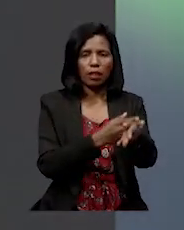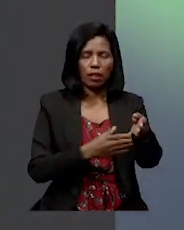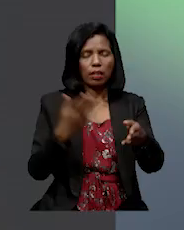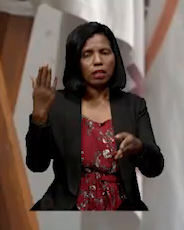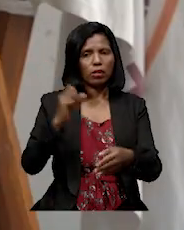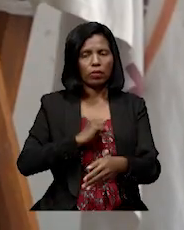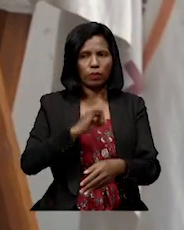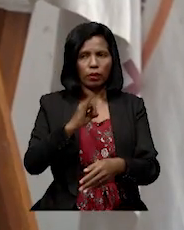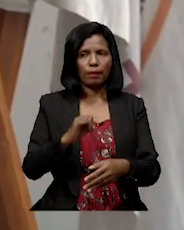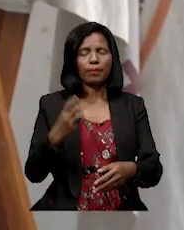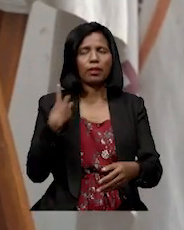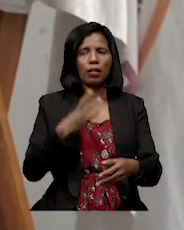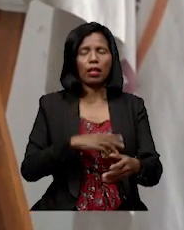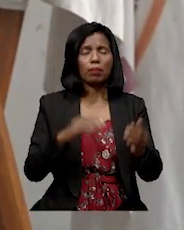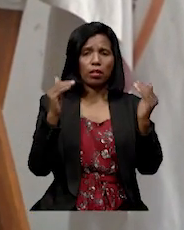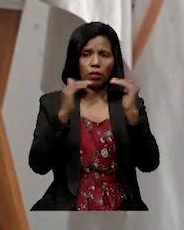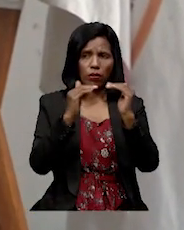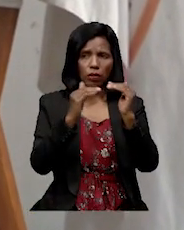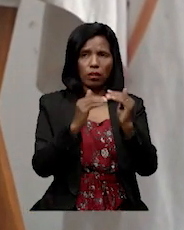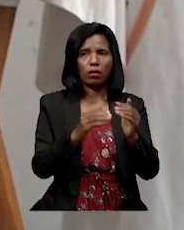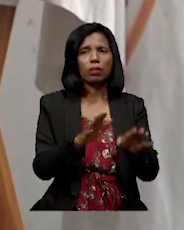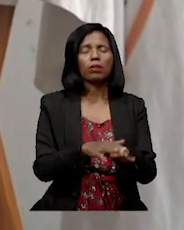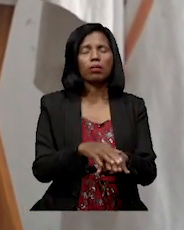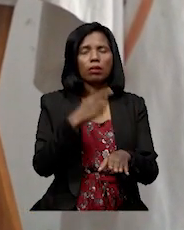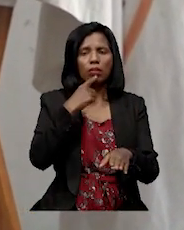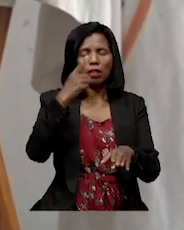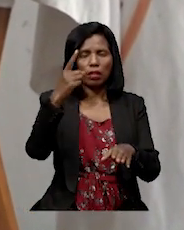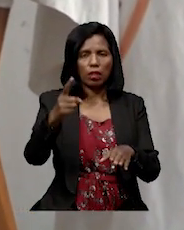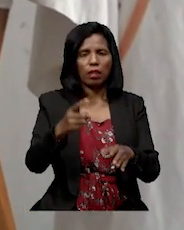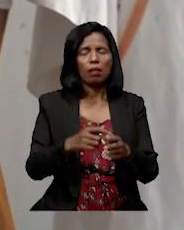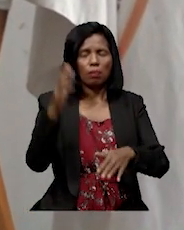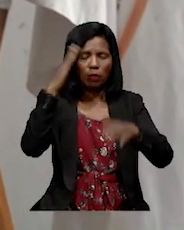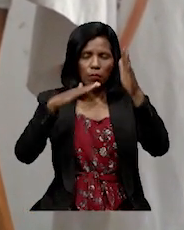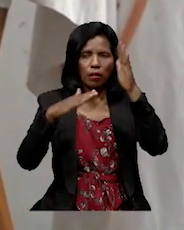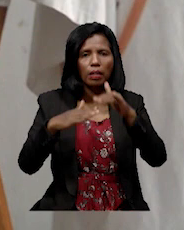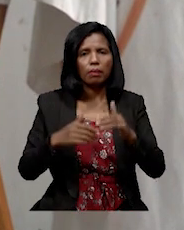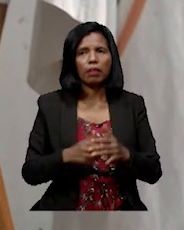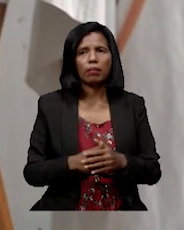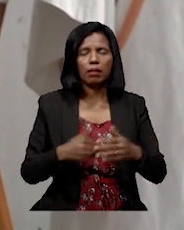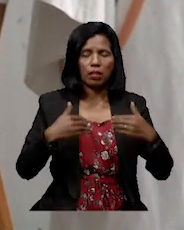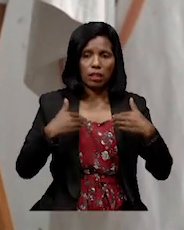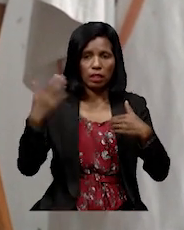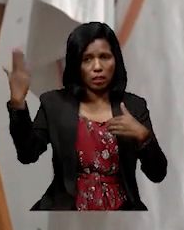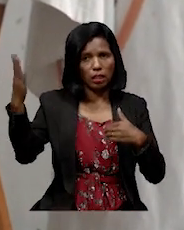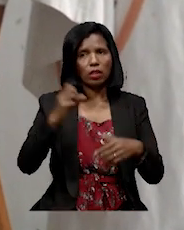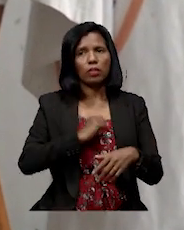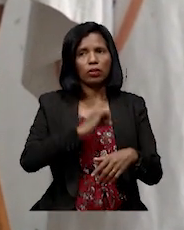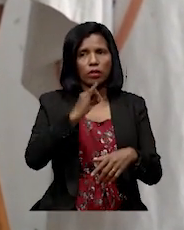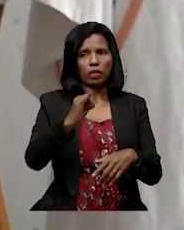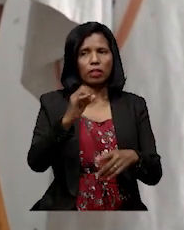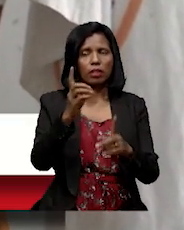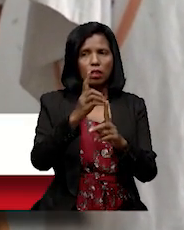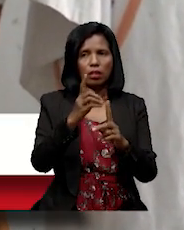halau comunicado imprensa e dané, pode condena acto nebem mak acontece iha a sua loro e a data